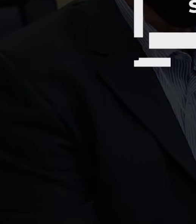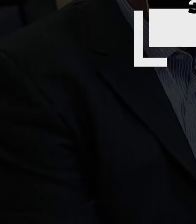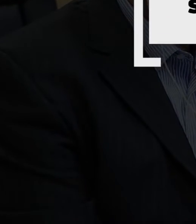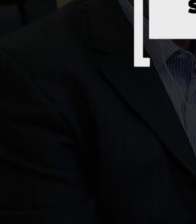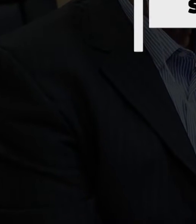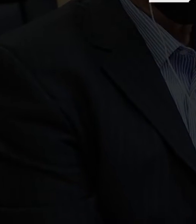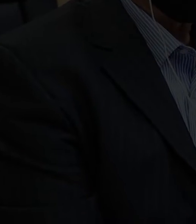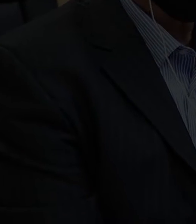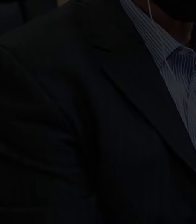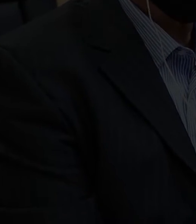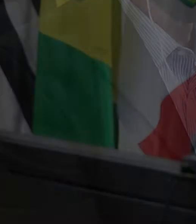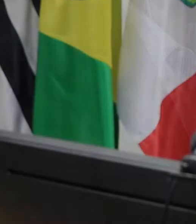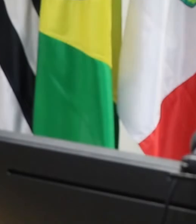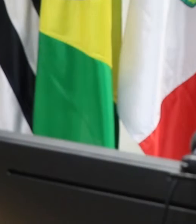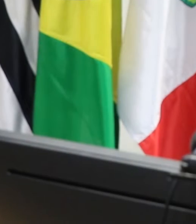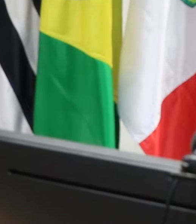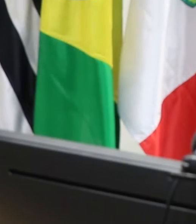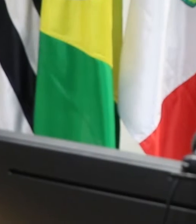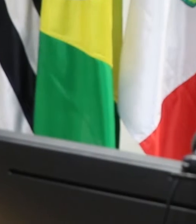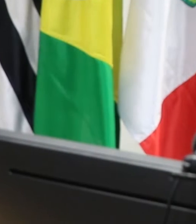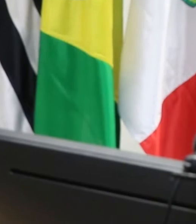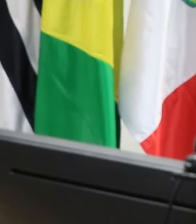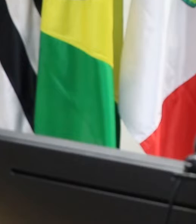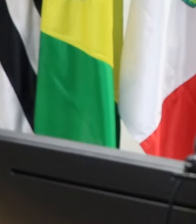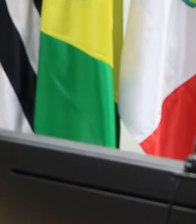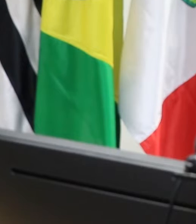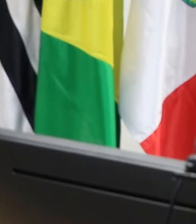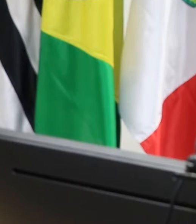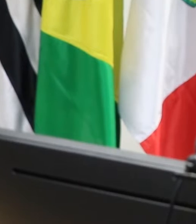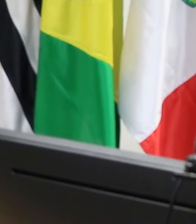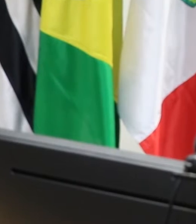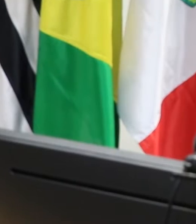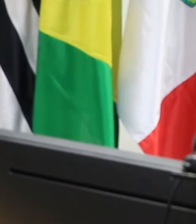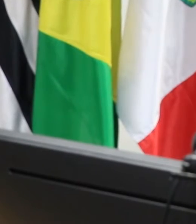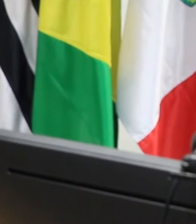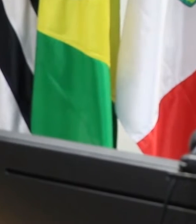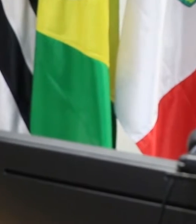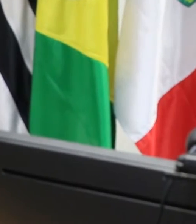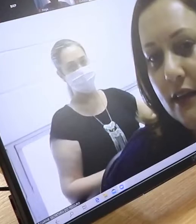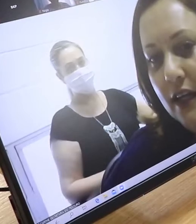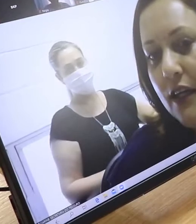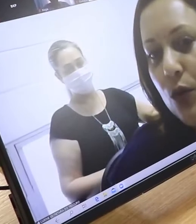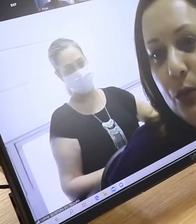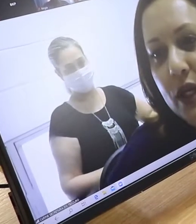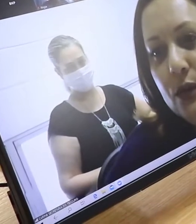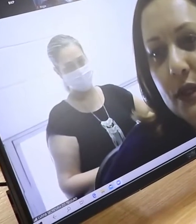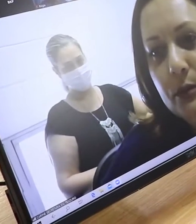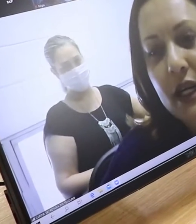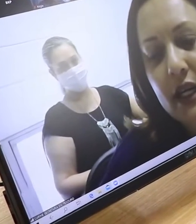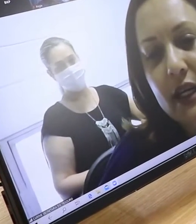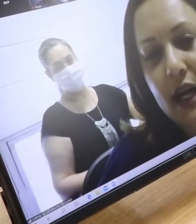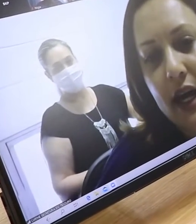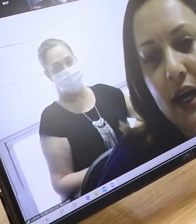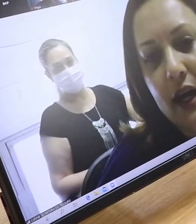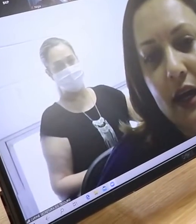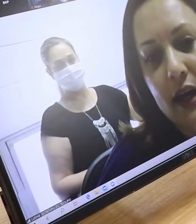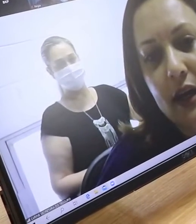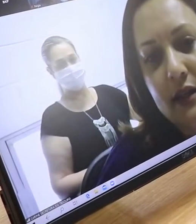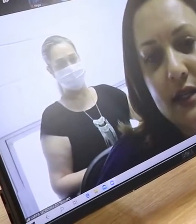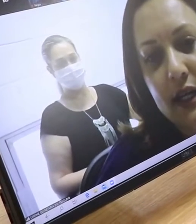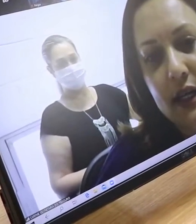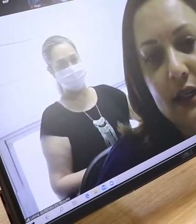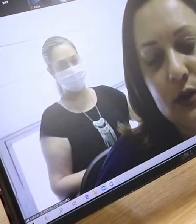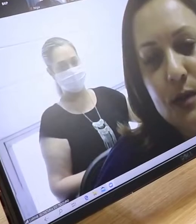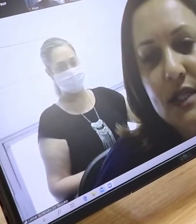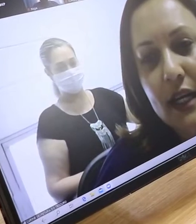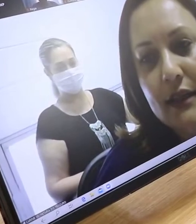O montante é cerca de 20% da arrecadação de R 904 milhões obtida nos quatro primeiros